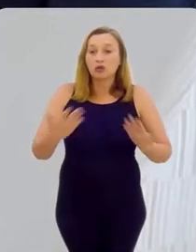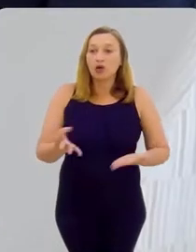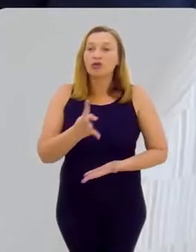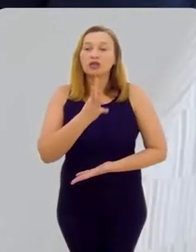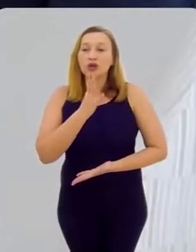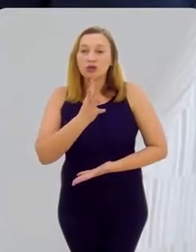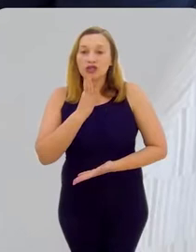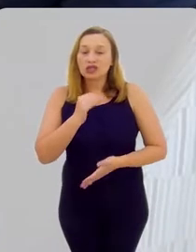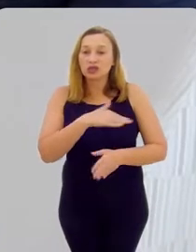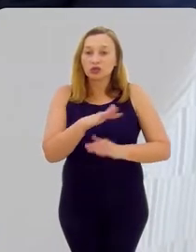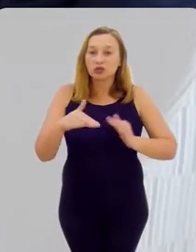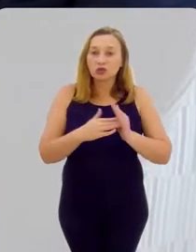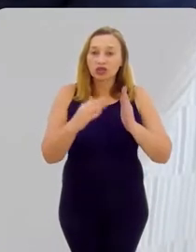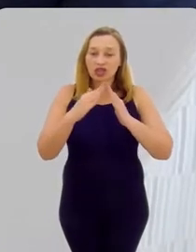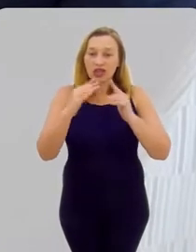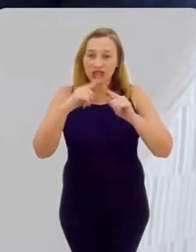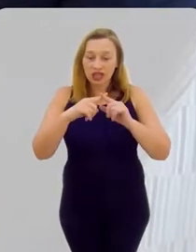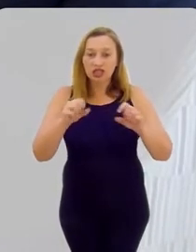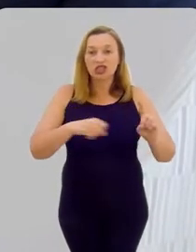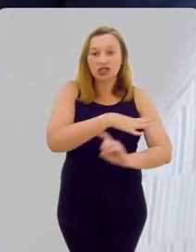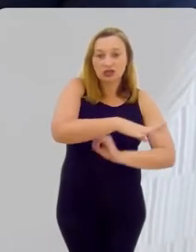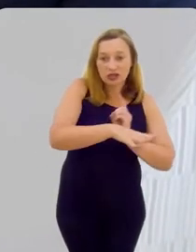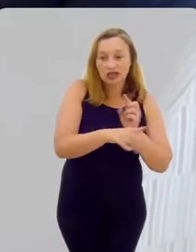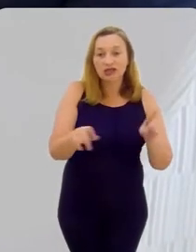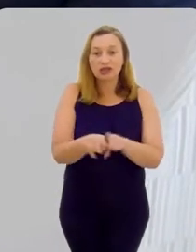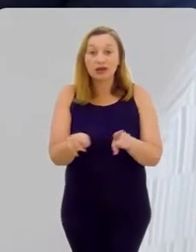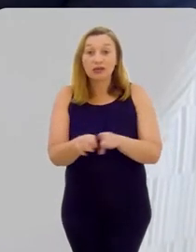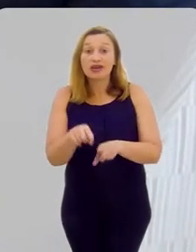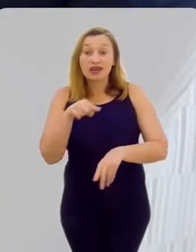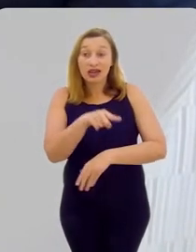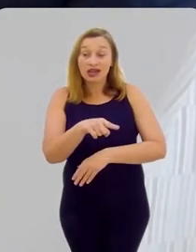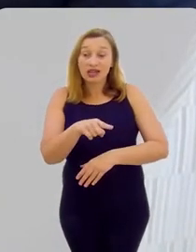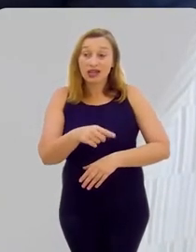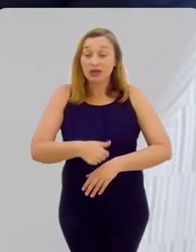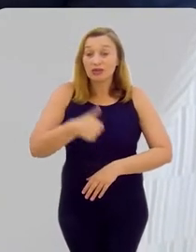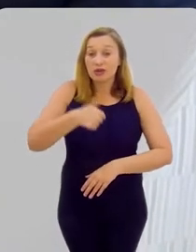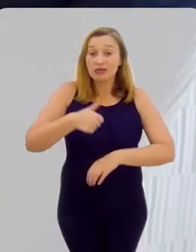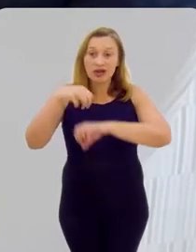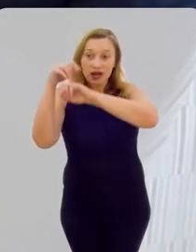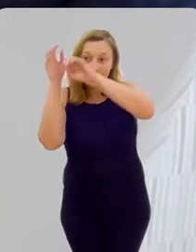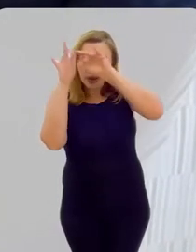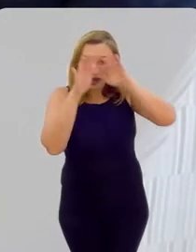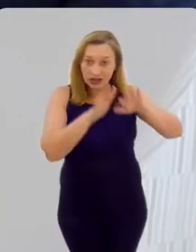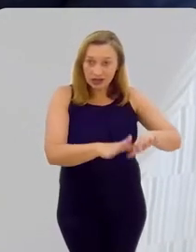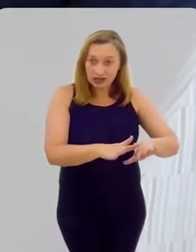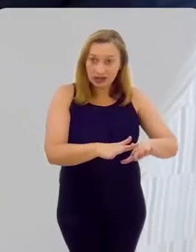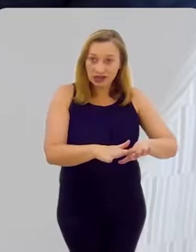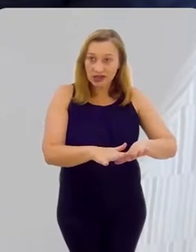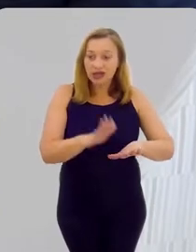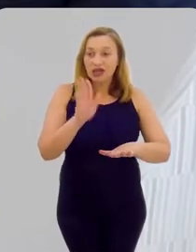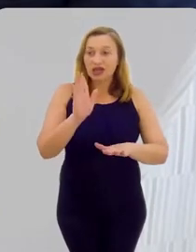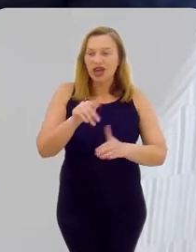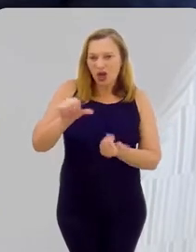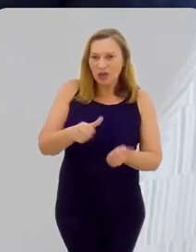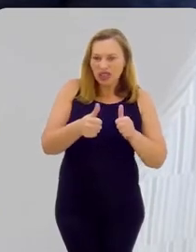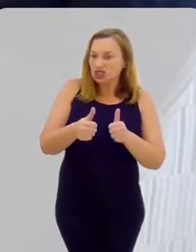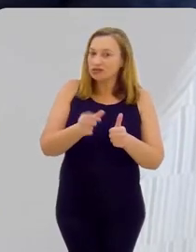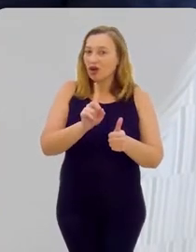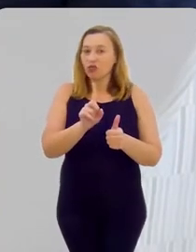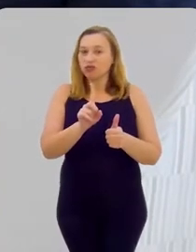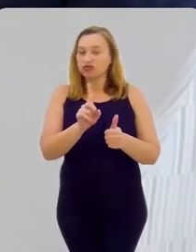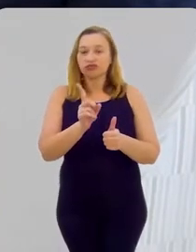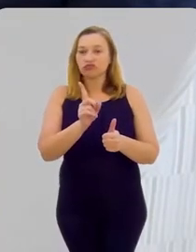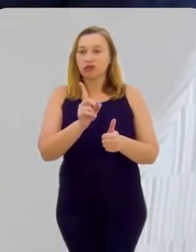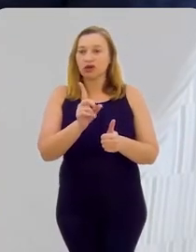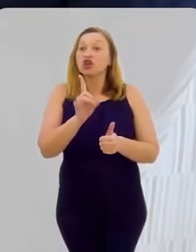qual será reconhecido perante a igreja e a sociedade. E ali então é realizada a primeira bênção, a primeira Seria o ordenança. batismo? Não é o